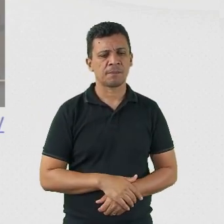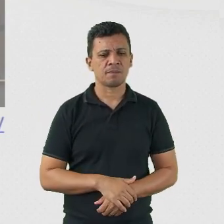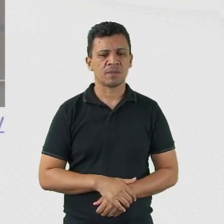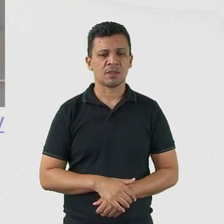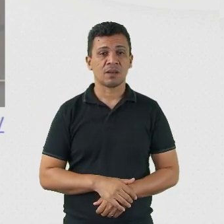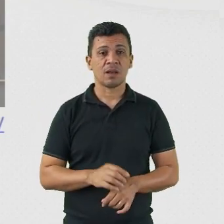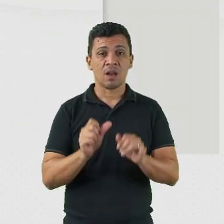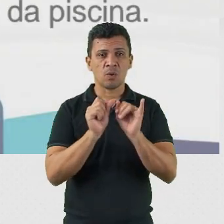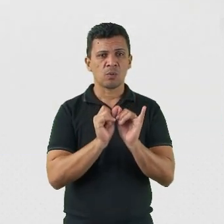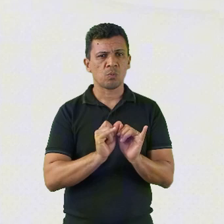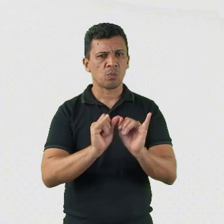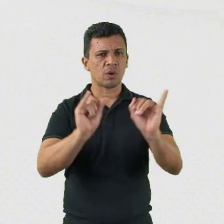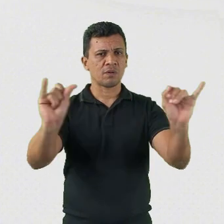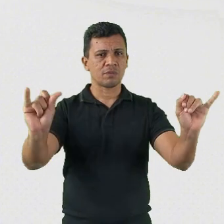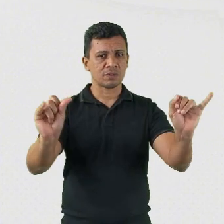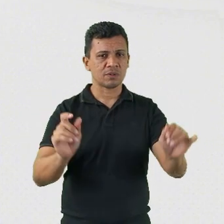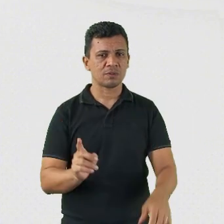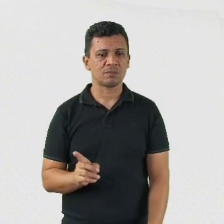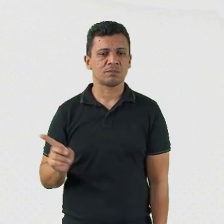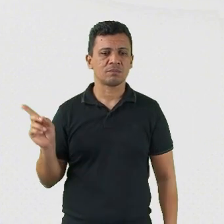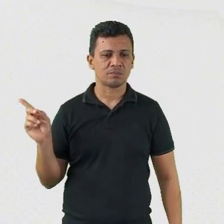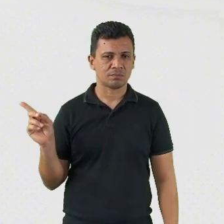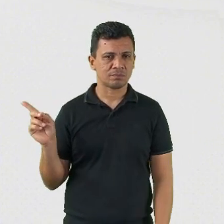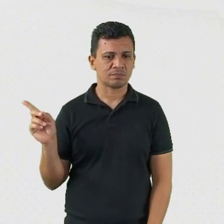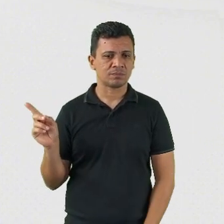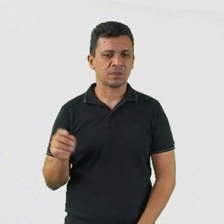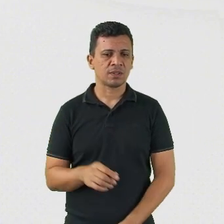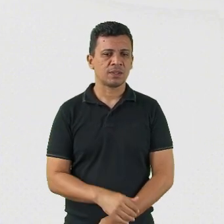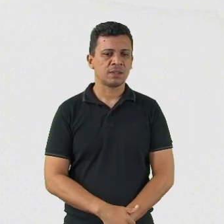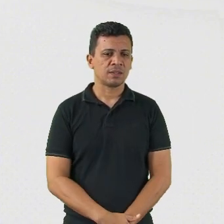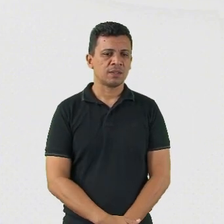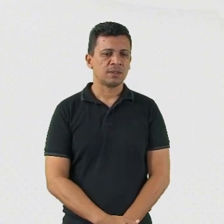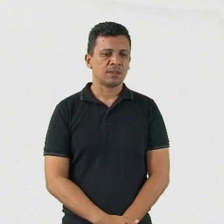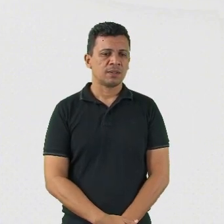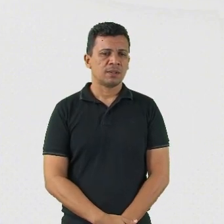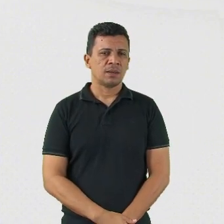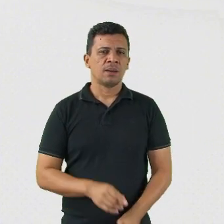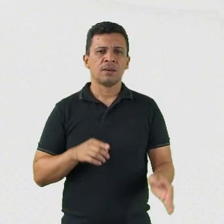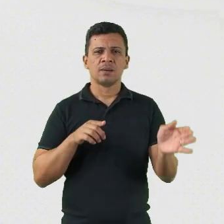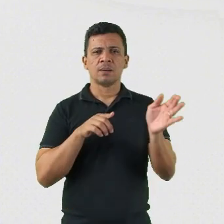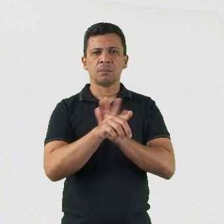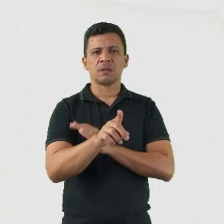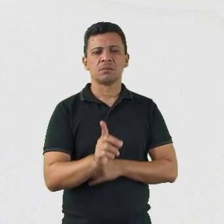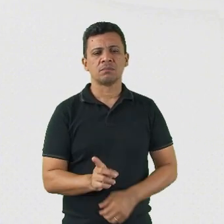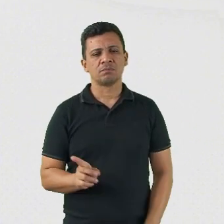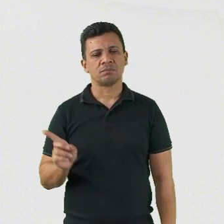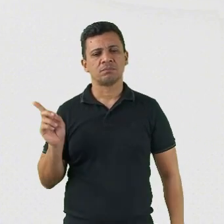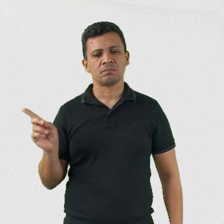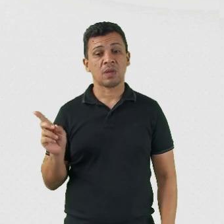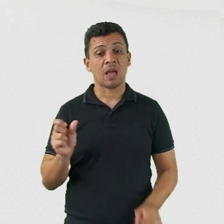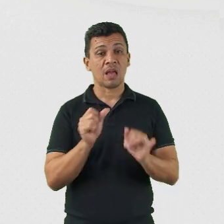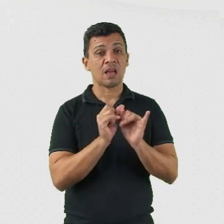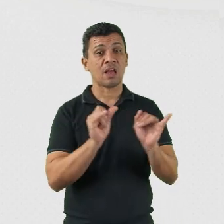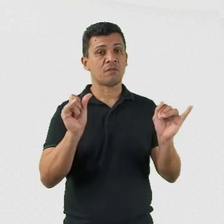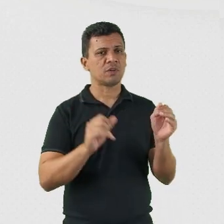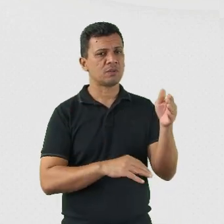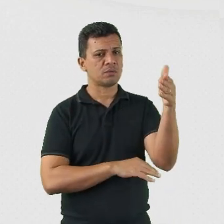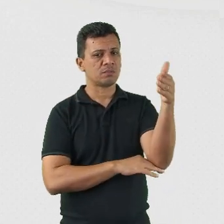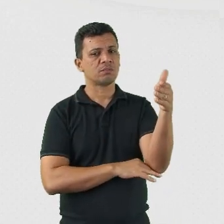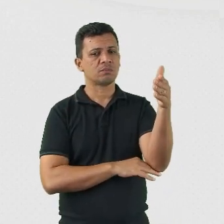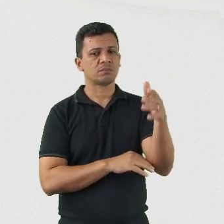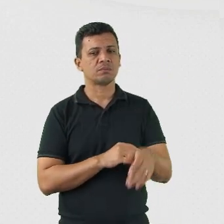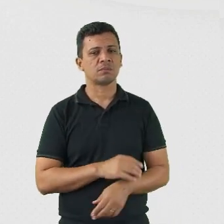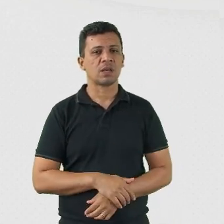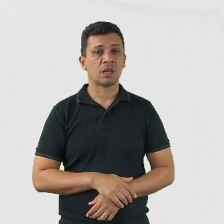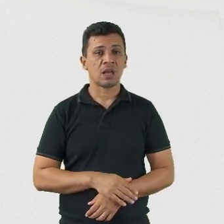um aviso, notice é um aviso, e ali vem a nossa pergunta. Nesse aviso de hotel,